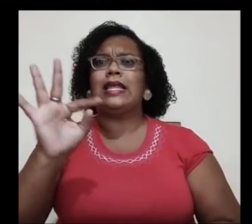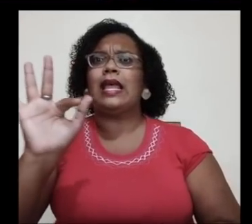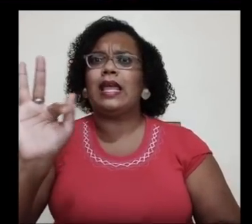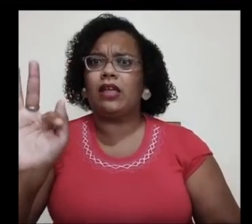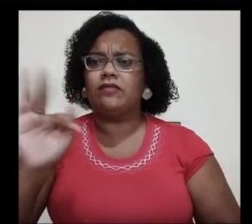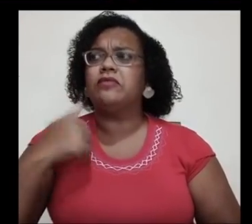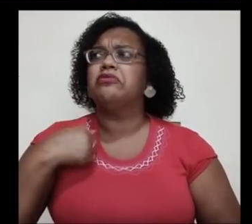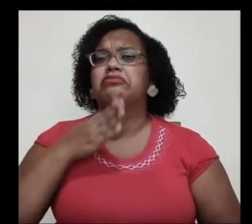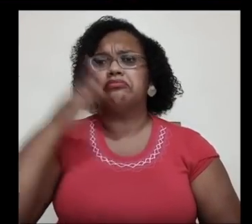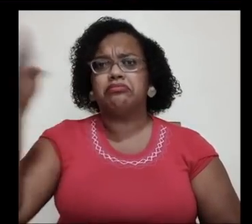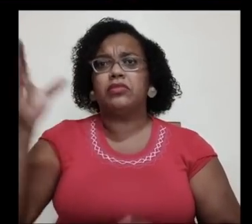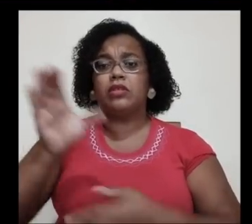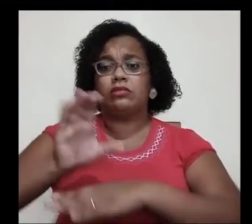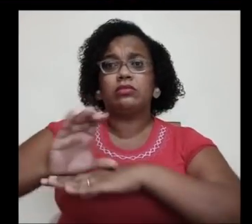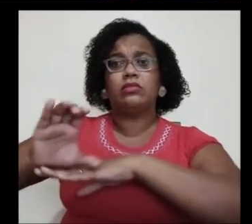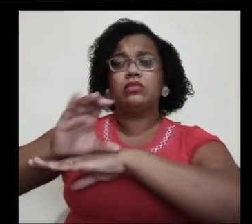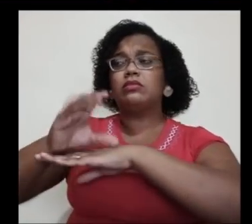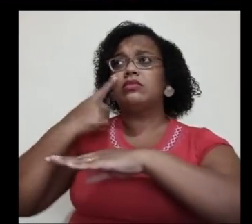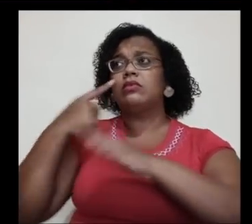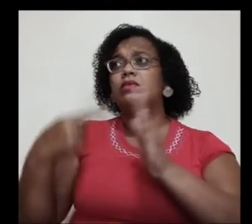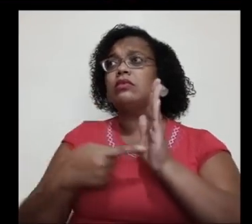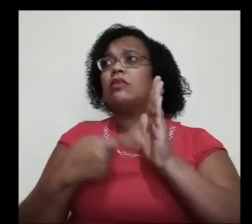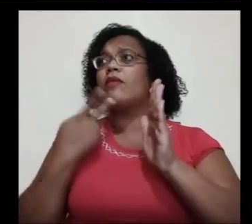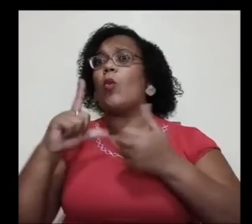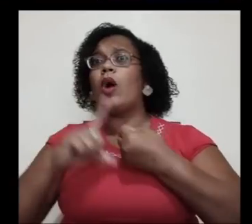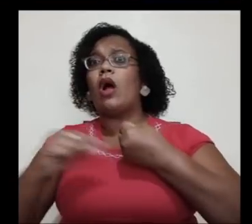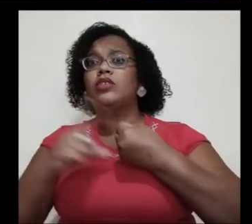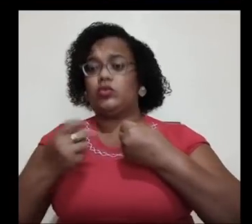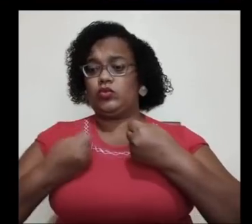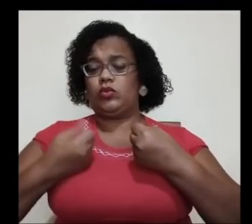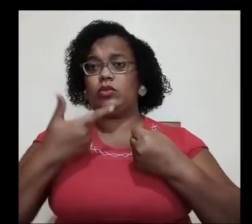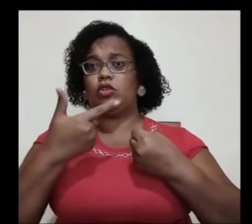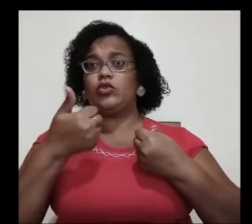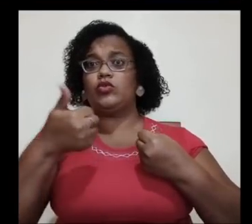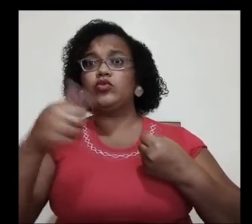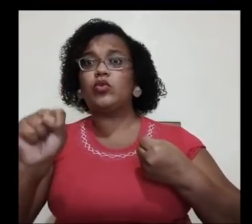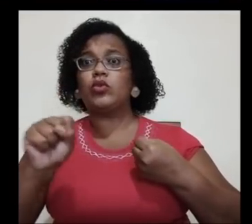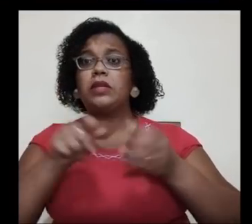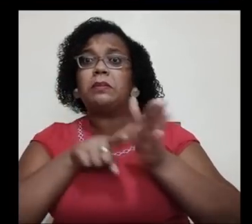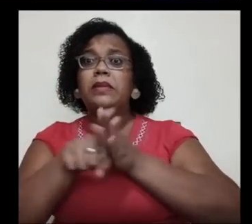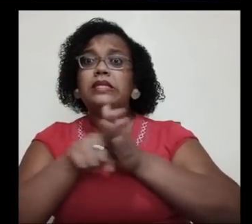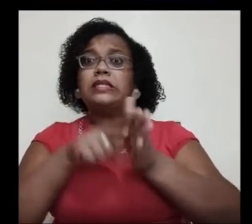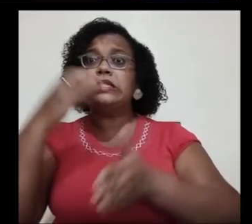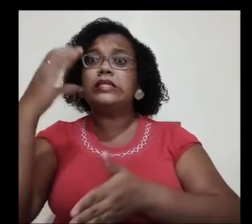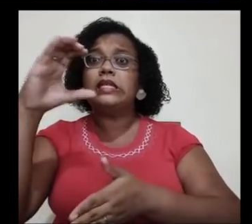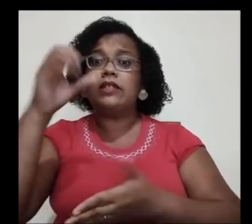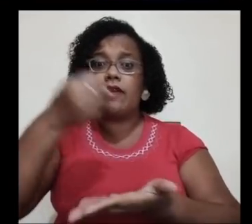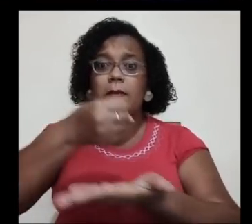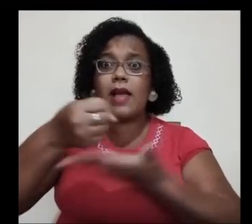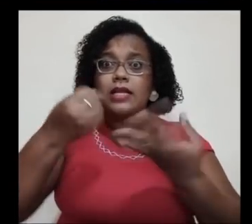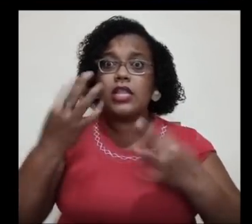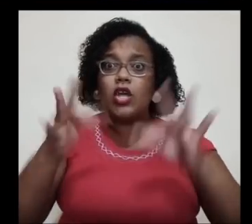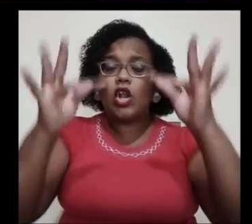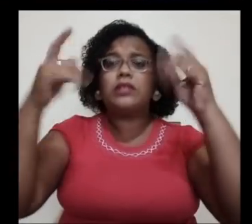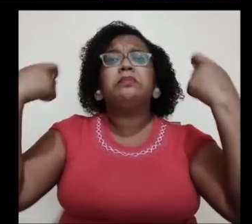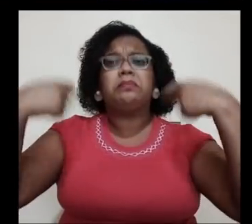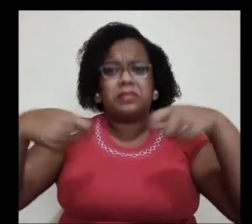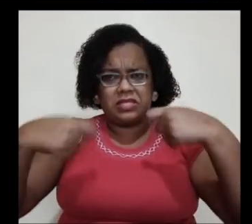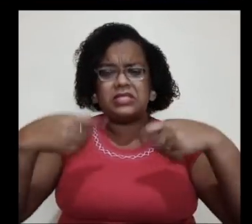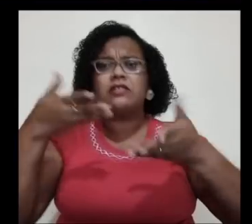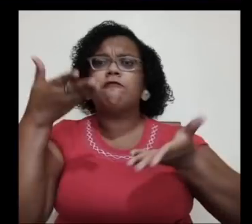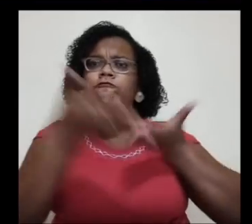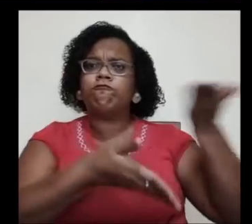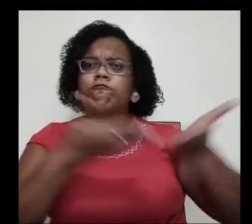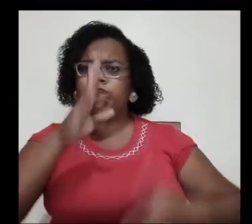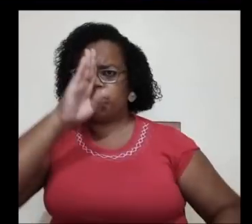a Constituição brasileira diz que, no artigo 218, que a pesquisa científica básica e tecnológica deve receber tratamento